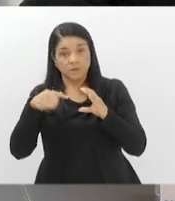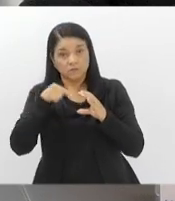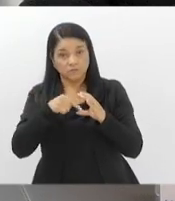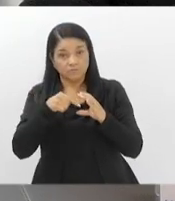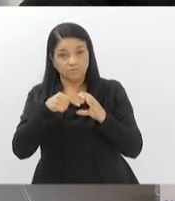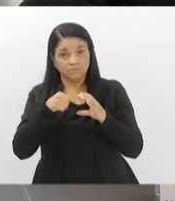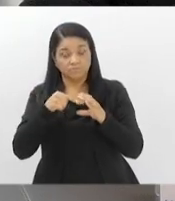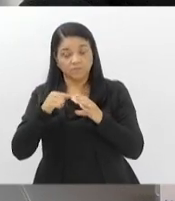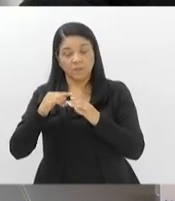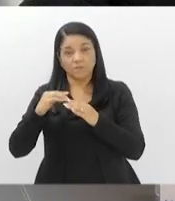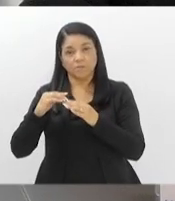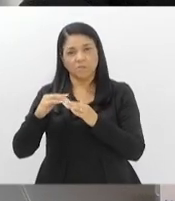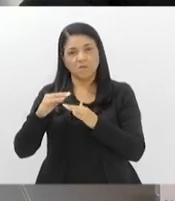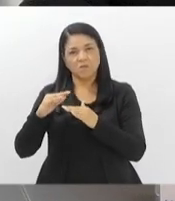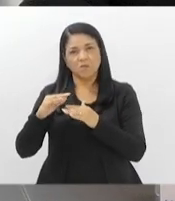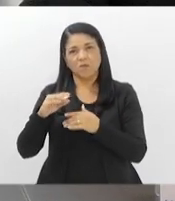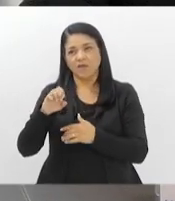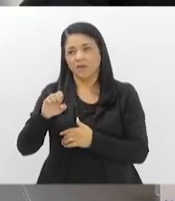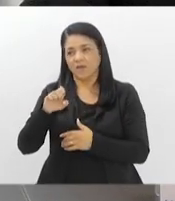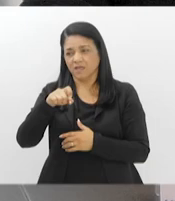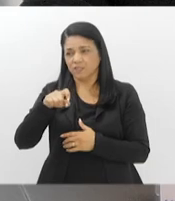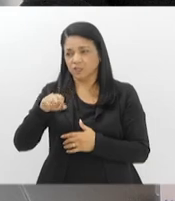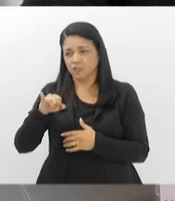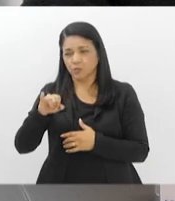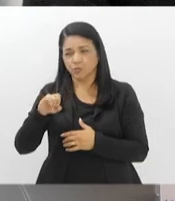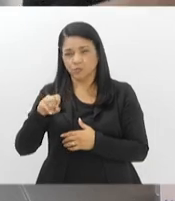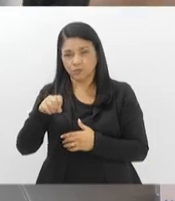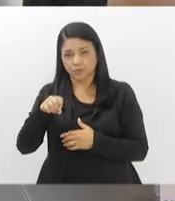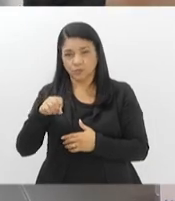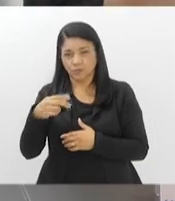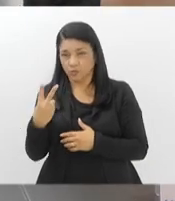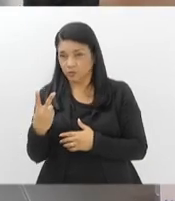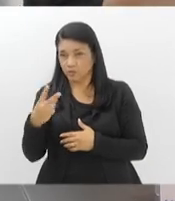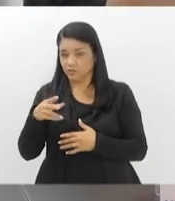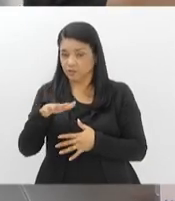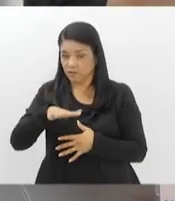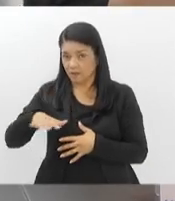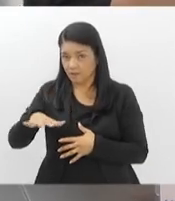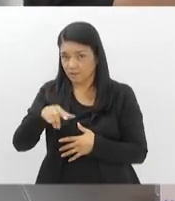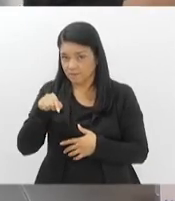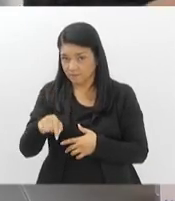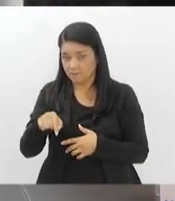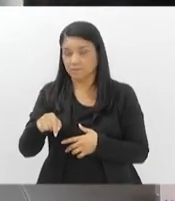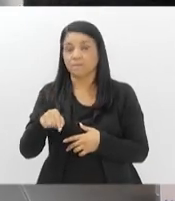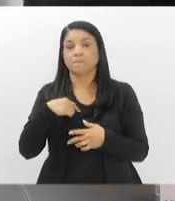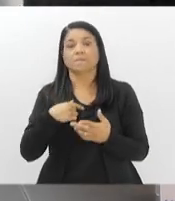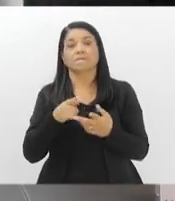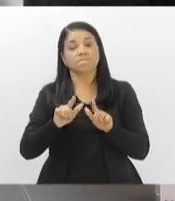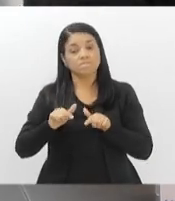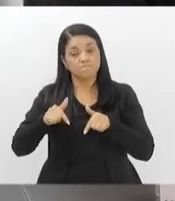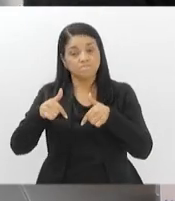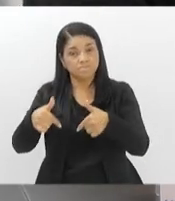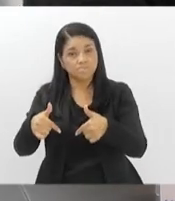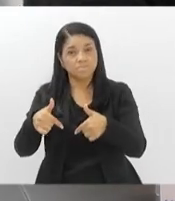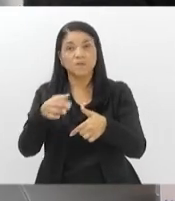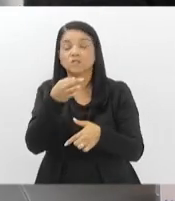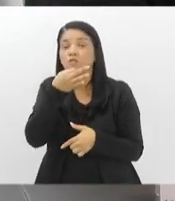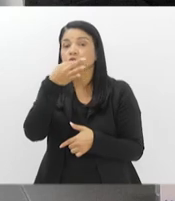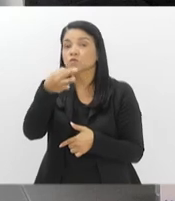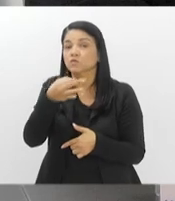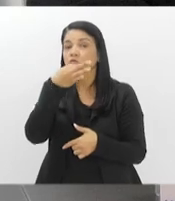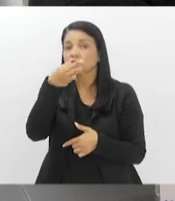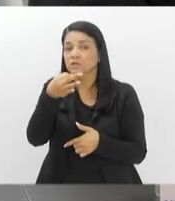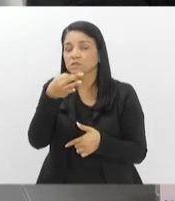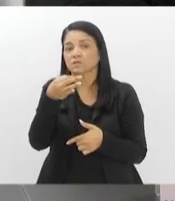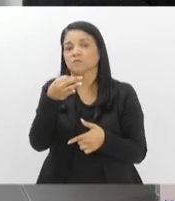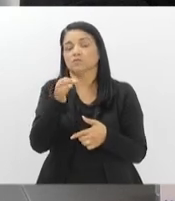prospectivo que é o eixo dois desta comissão parlamentar de inquérito seguintes medidas sugeridas neste plano